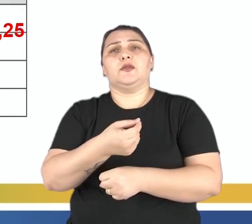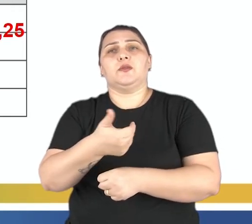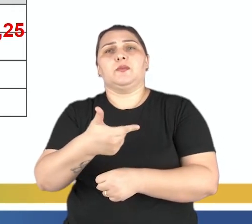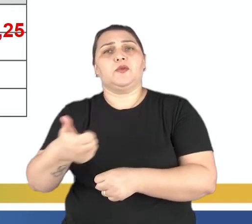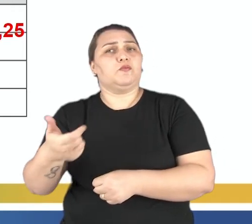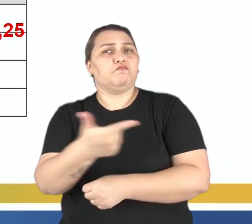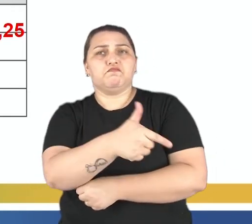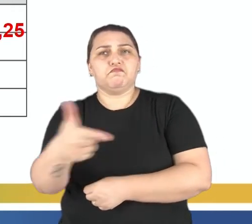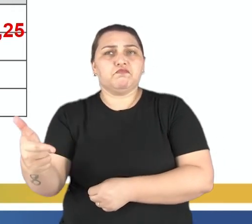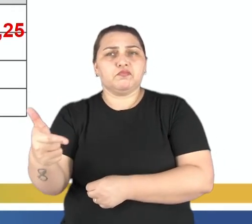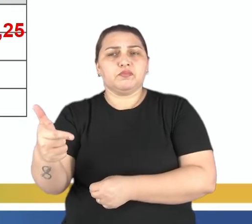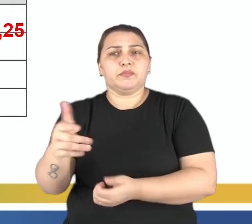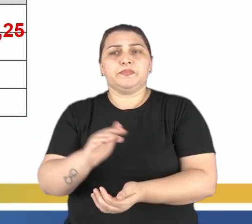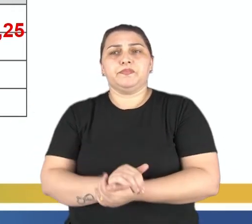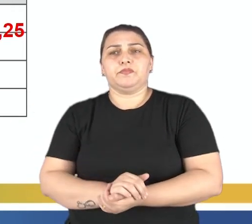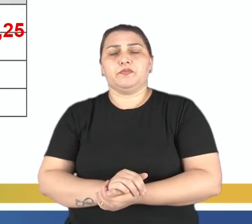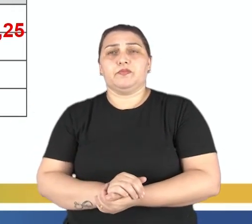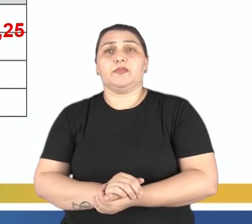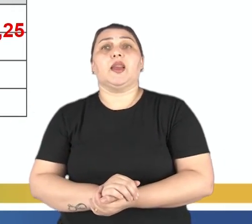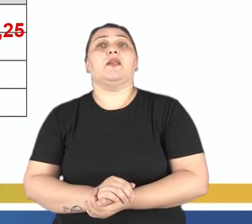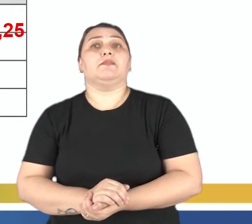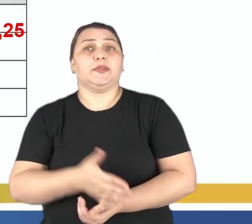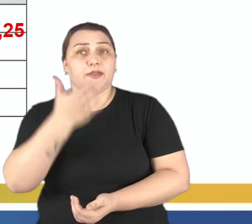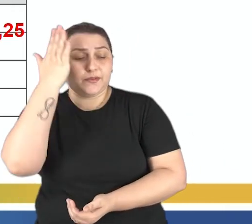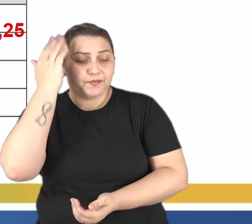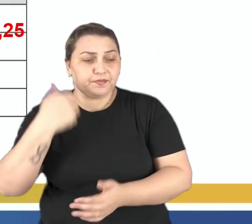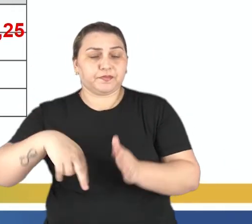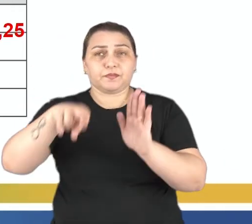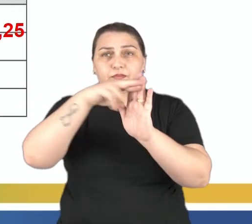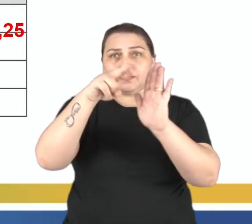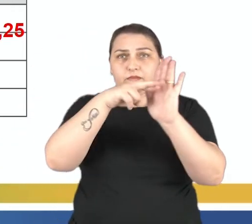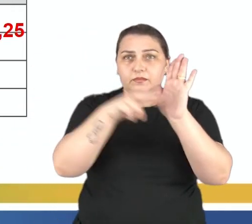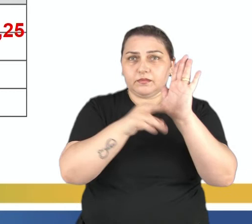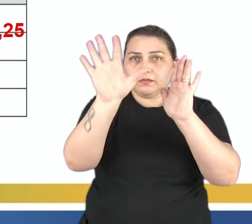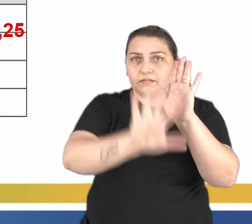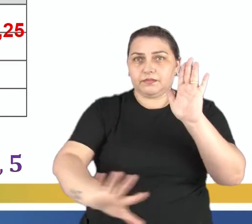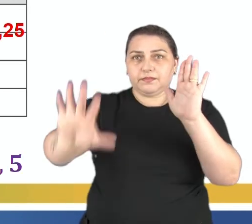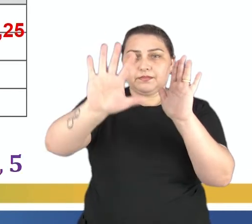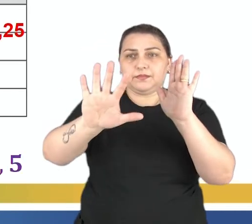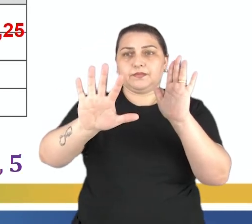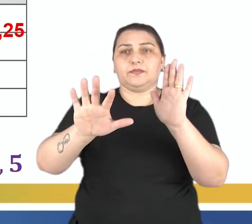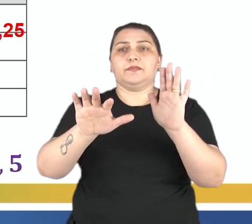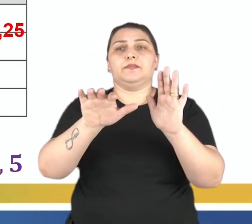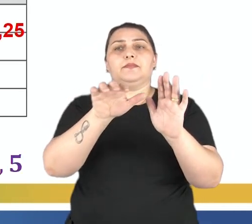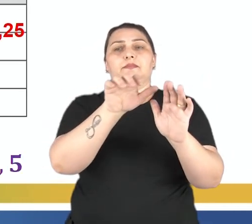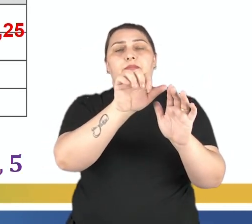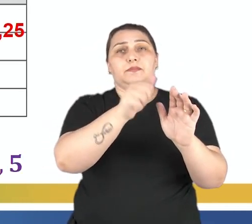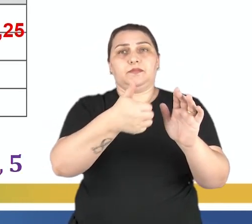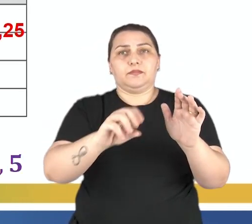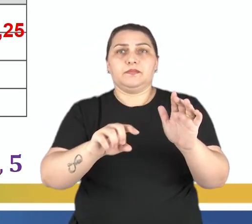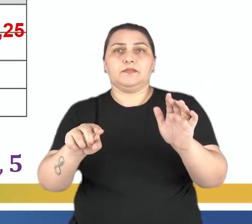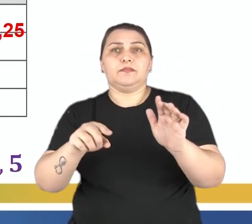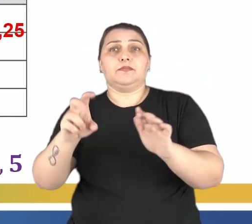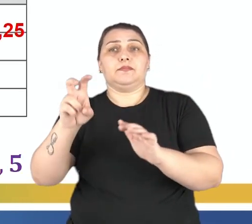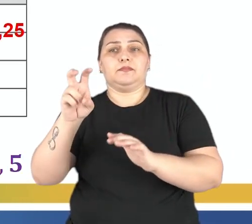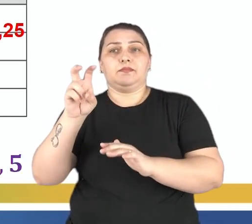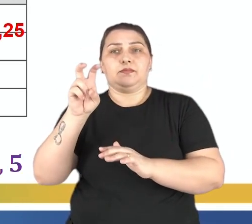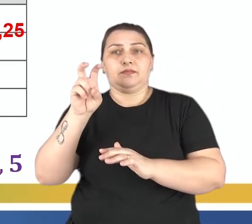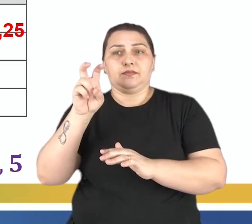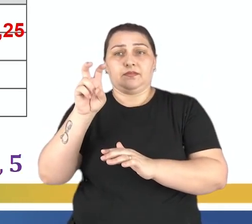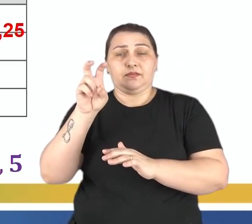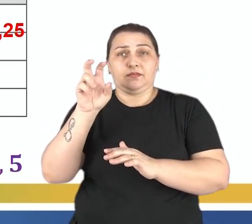temos ainda. Ora, vamos descobrir pela fórmula do termo geral. Então A10 é igual a A1,